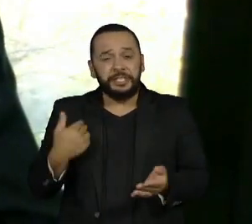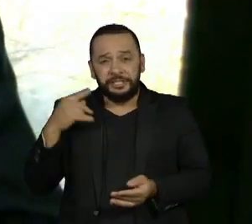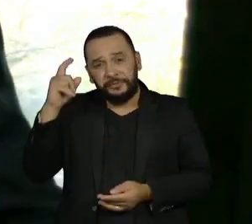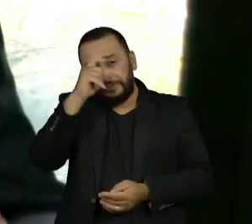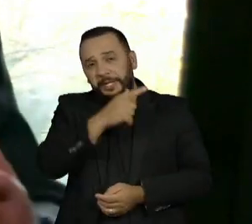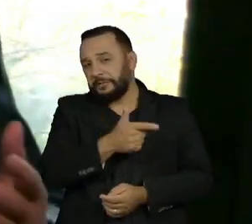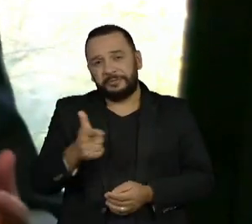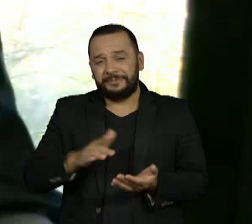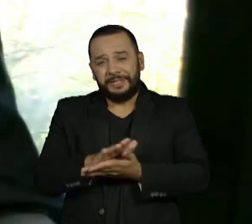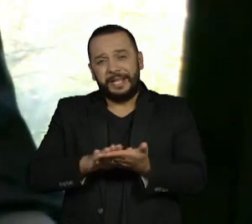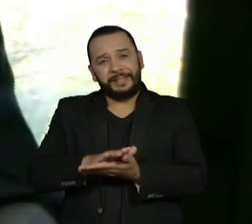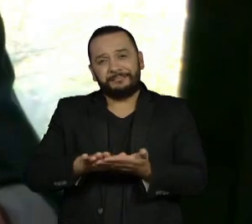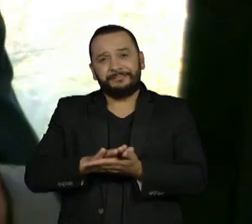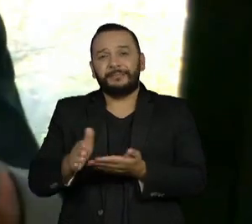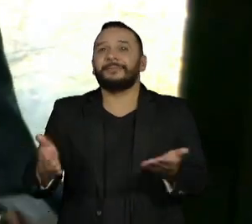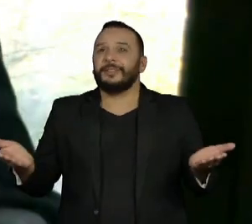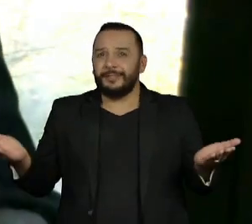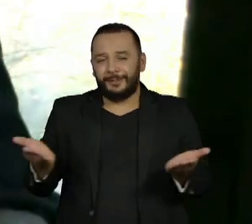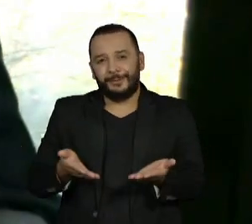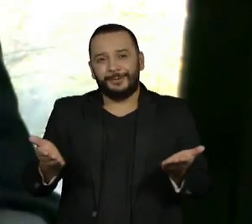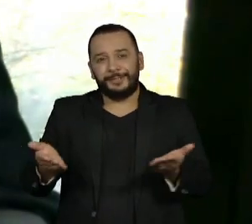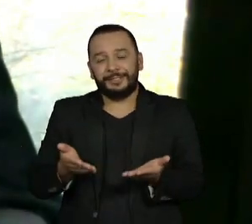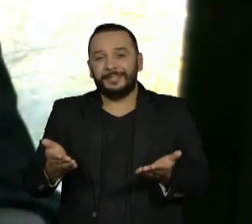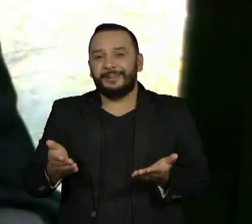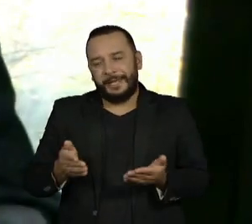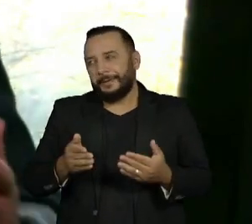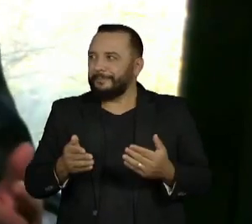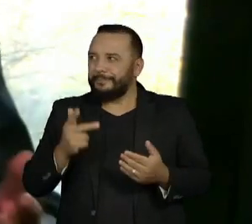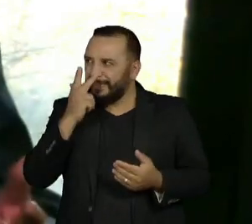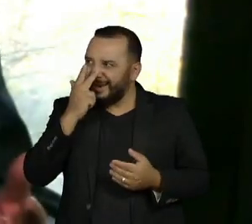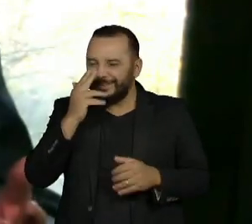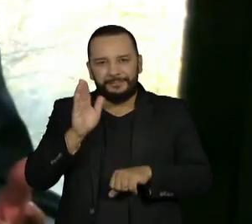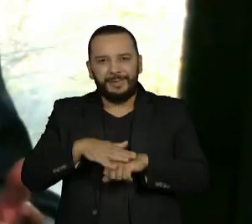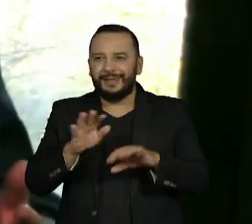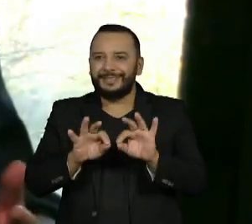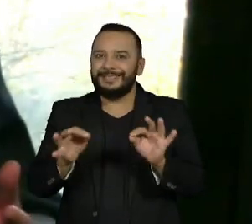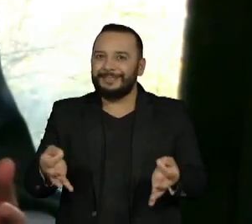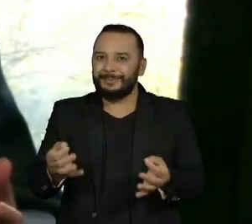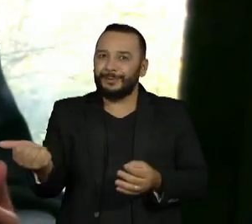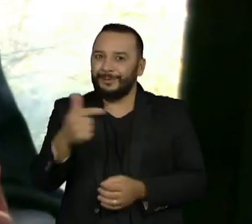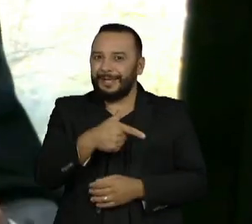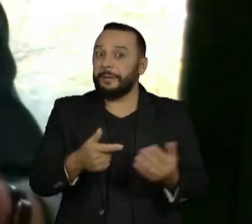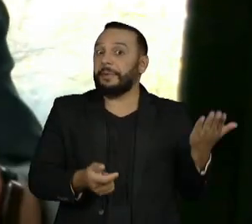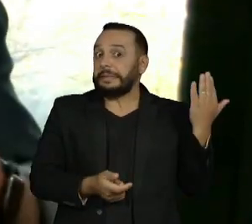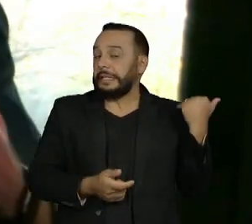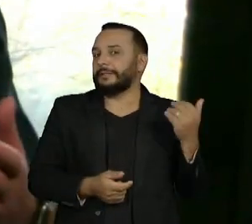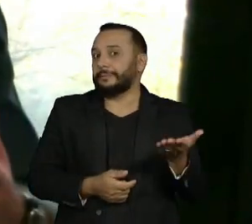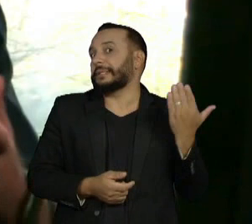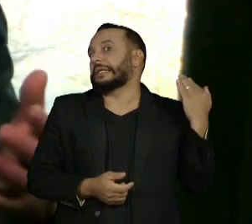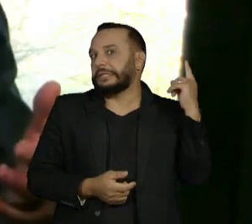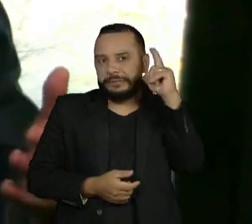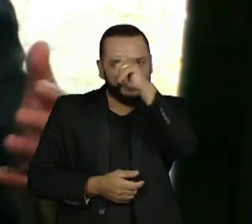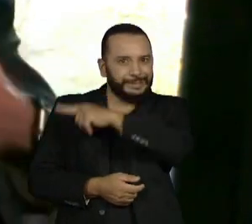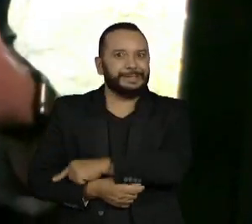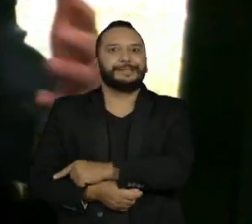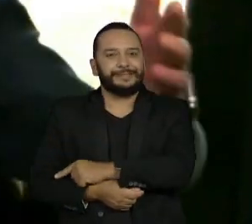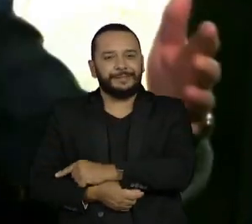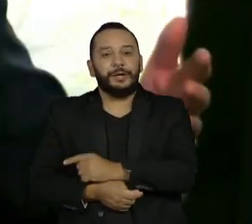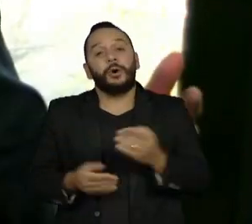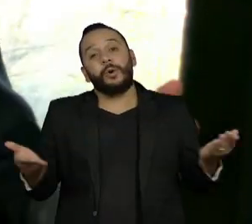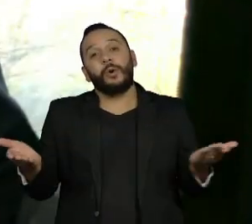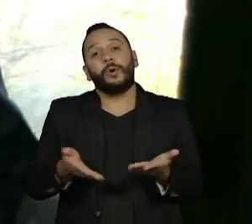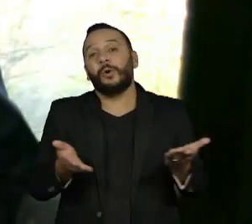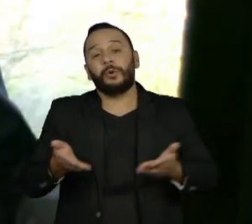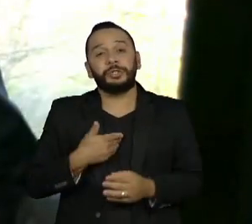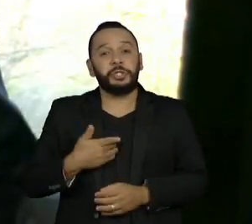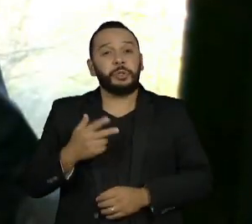Então, hoje é uma operação muito mais simples do que quando a gente começou. Hoje, você com duas pessoas, você